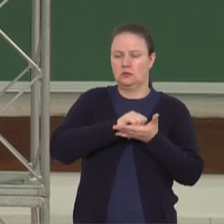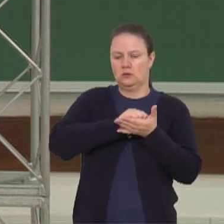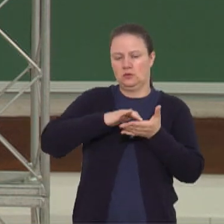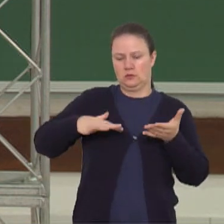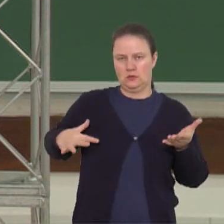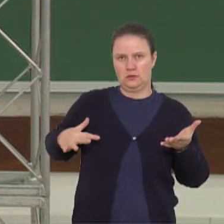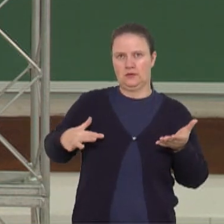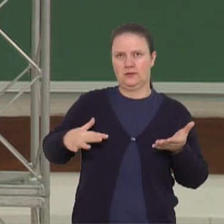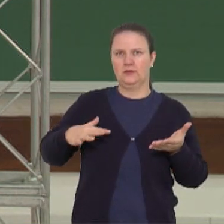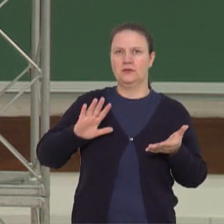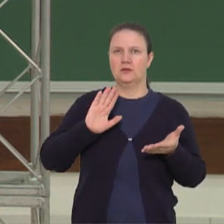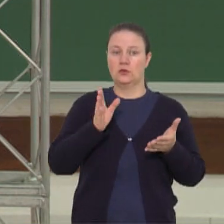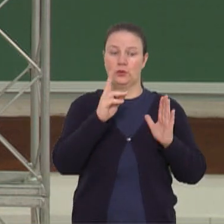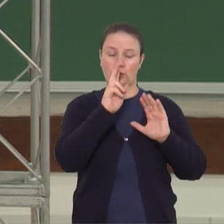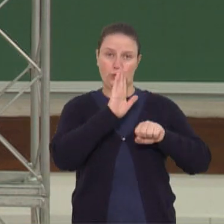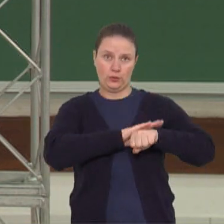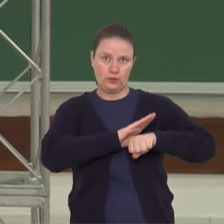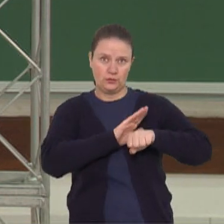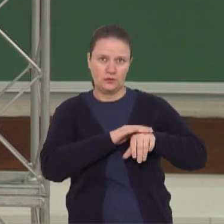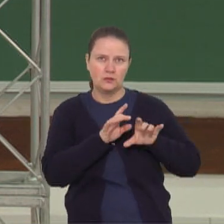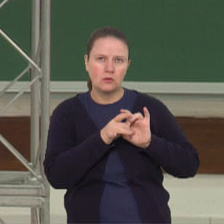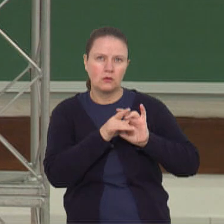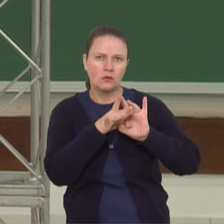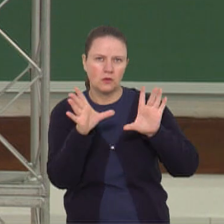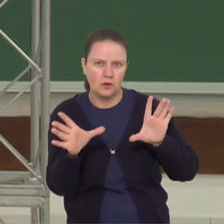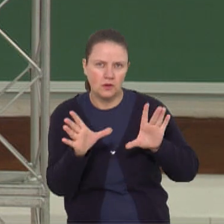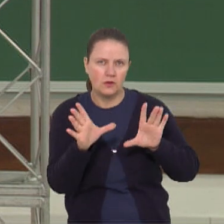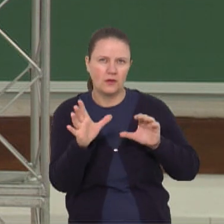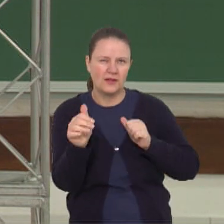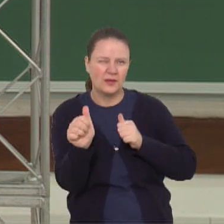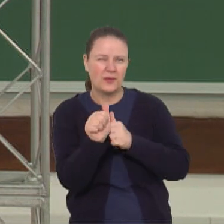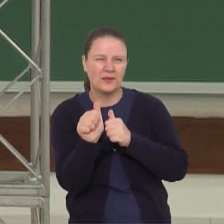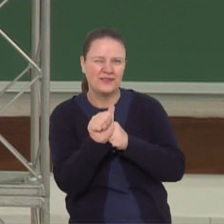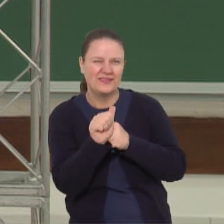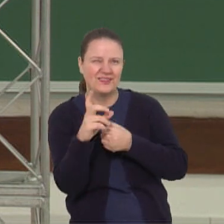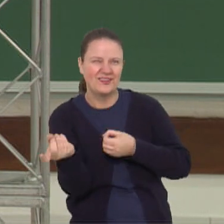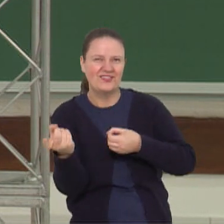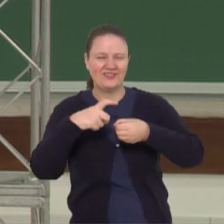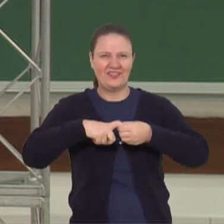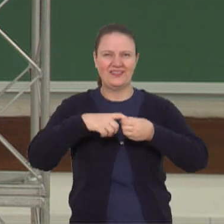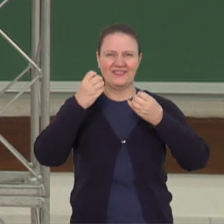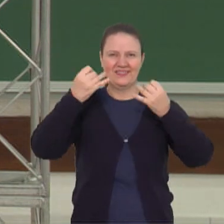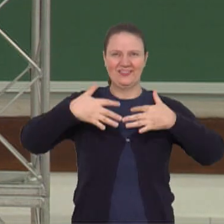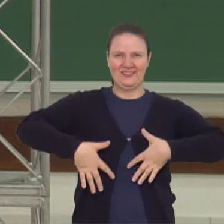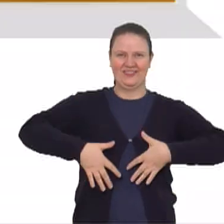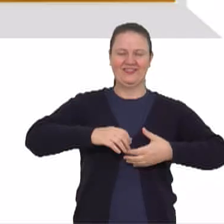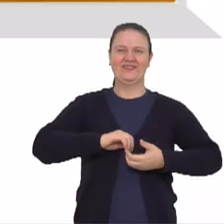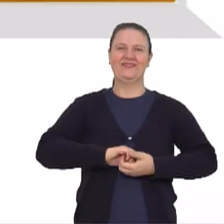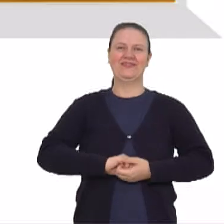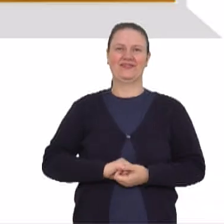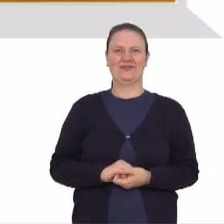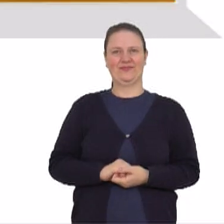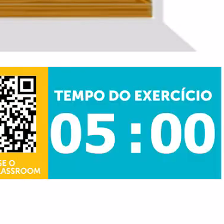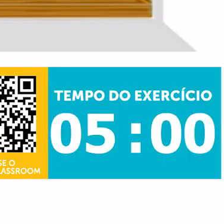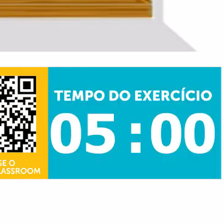atividades. Vocês vão ter um tempinho para resolver, daqui a pouco a gente volta com as explicações.